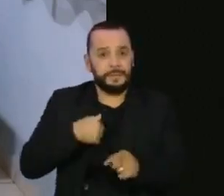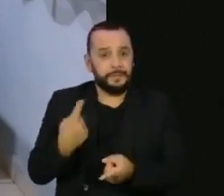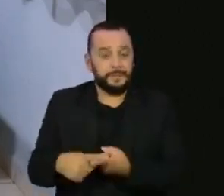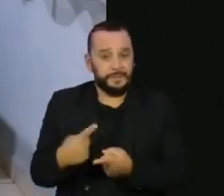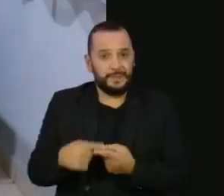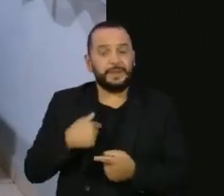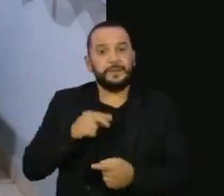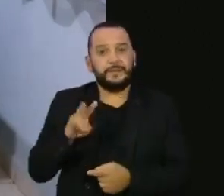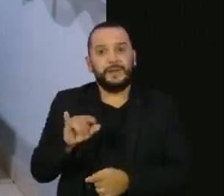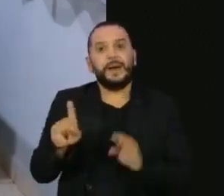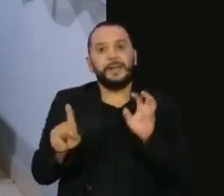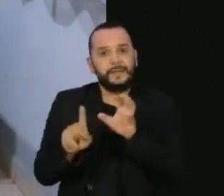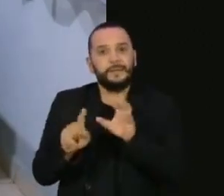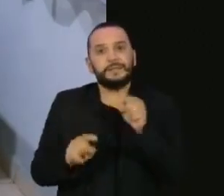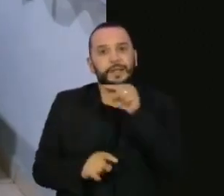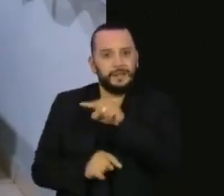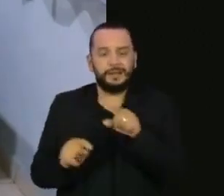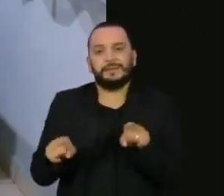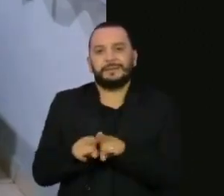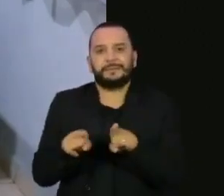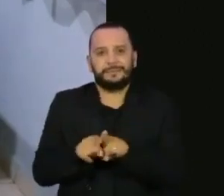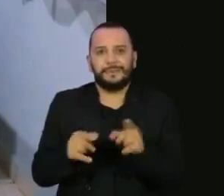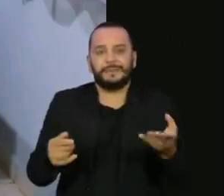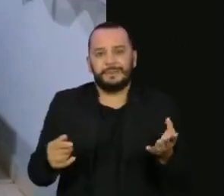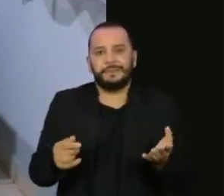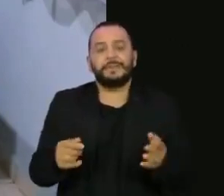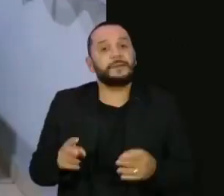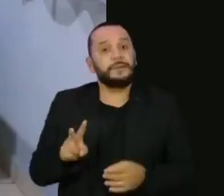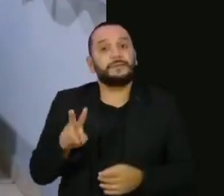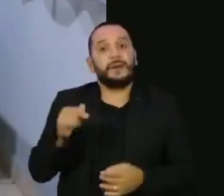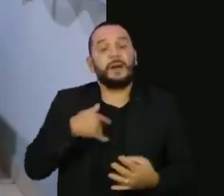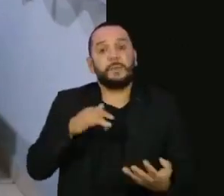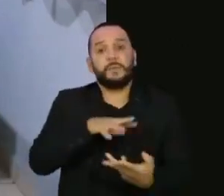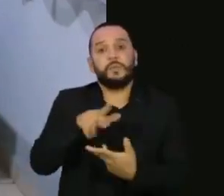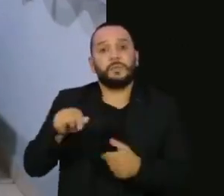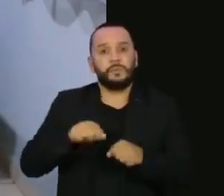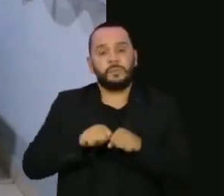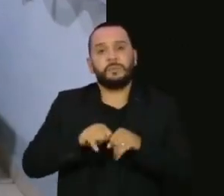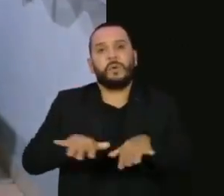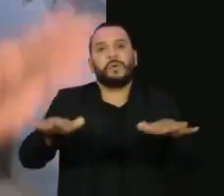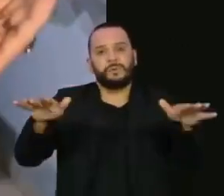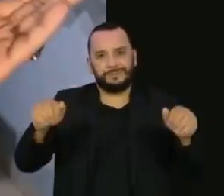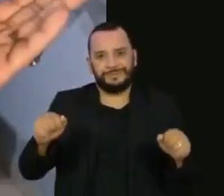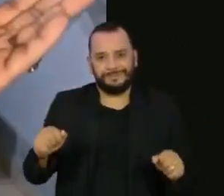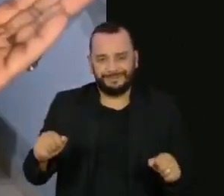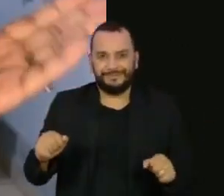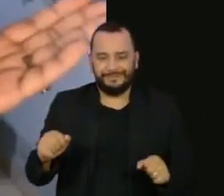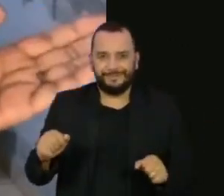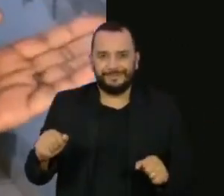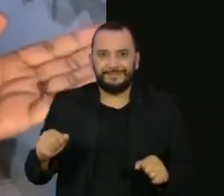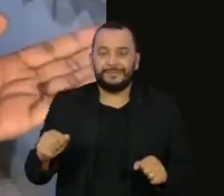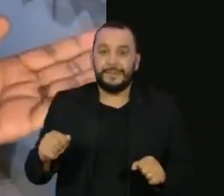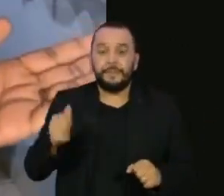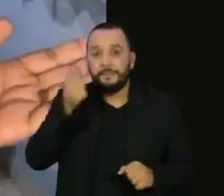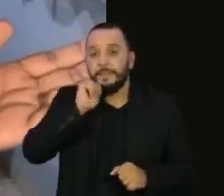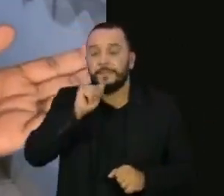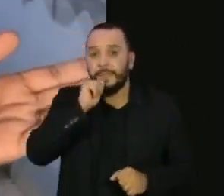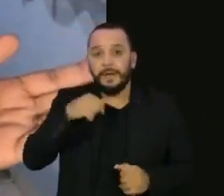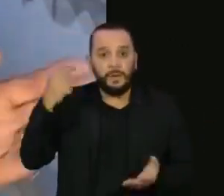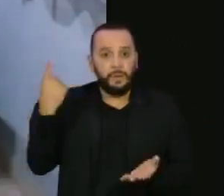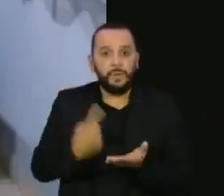nele. Vai chegar em todo mundo, né? E agora, por exemplo, né? Por exemplo, minha mãe ia se vacinar dia